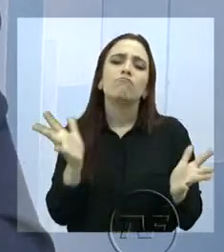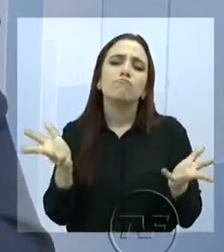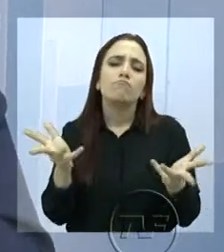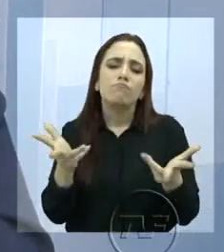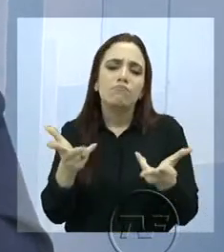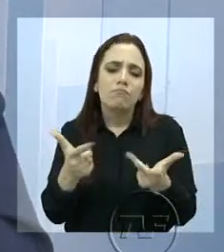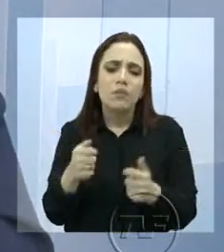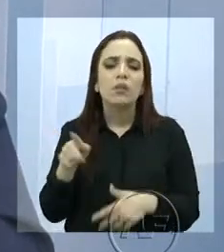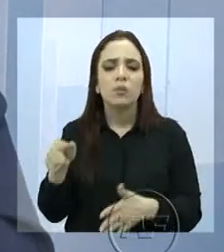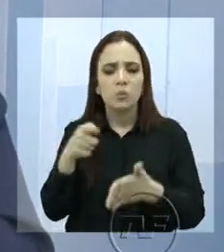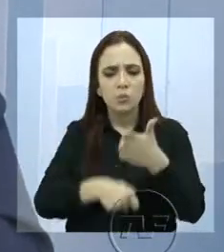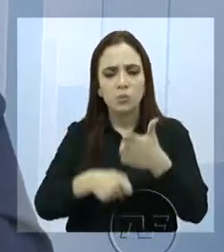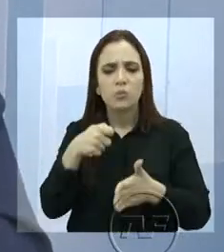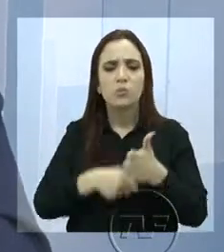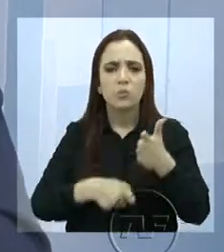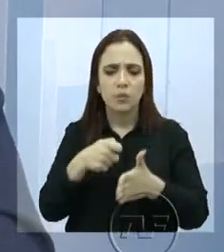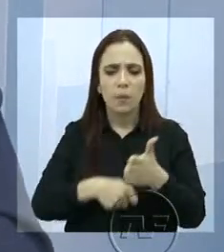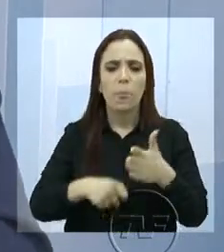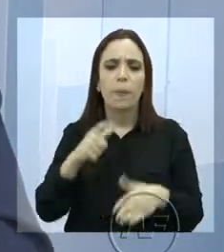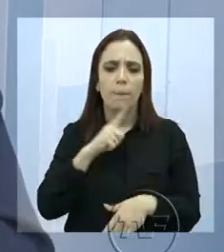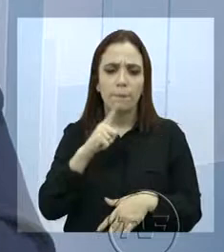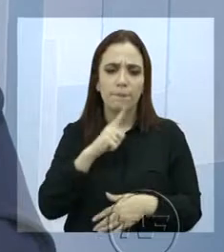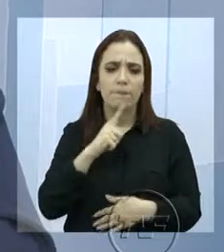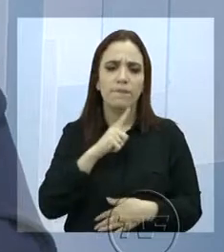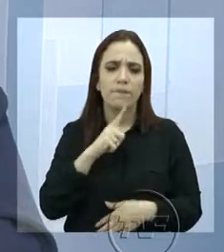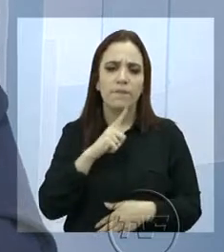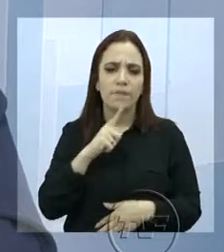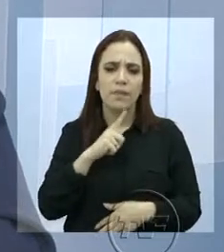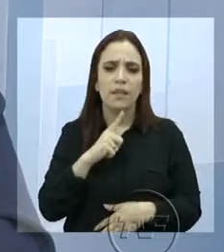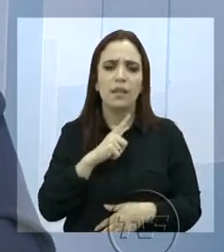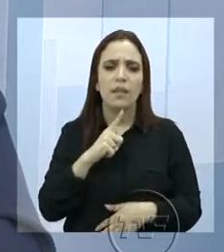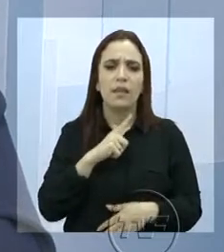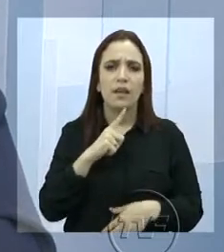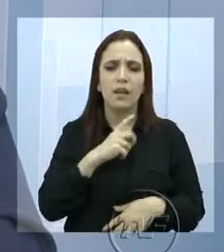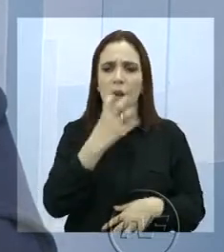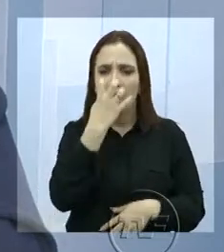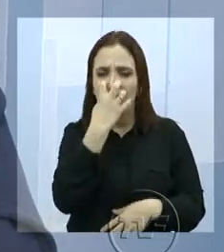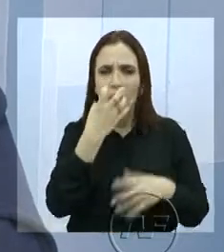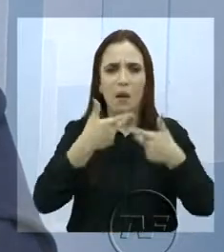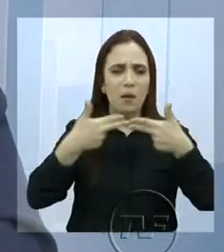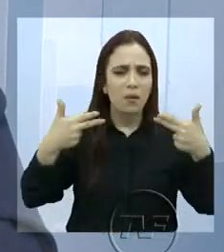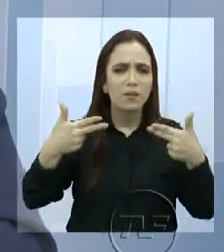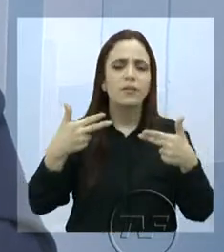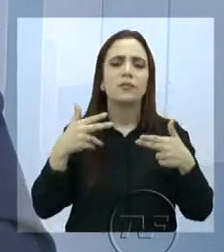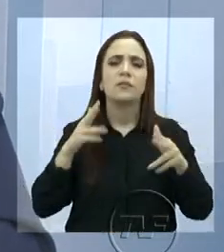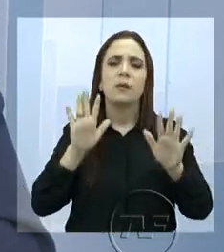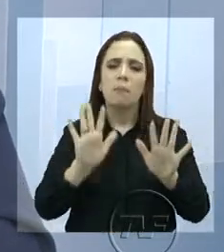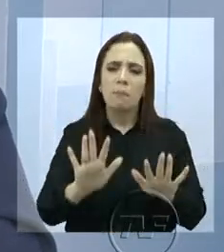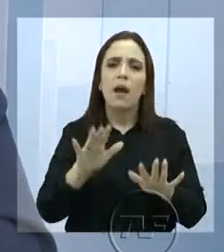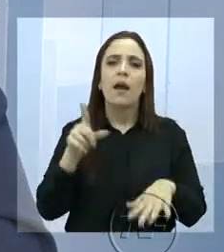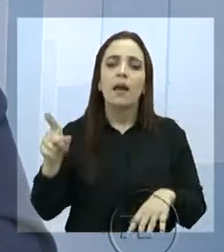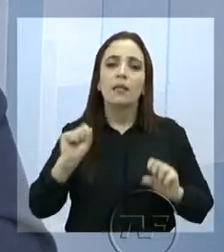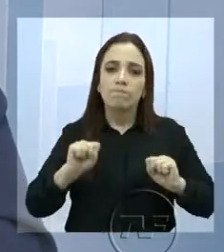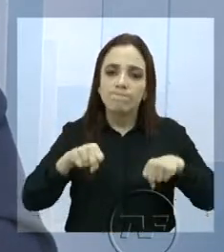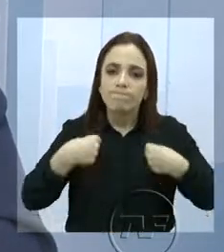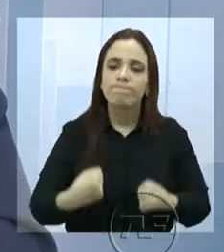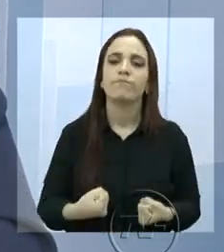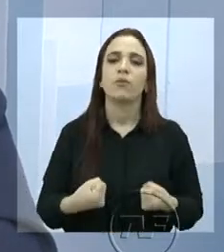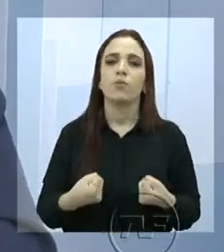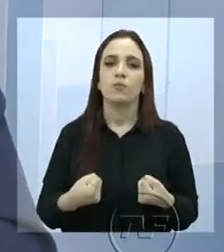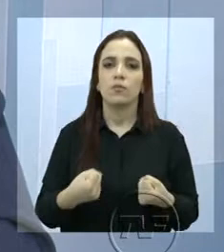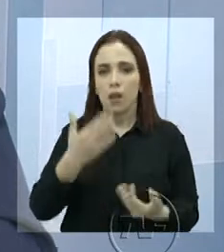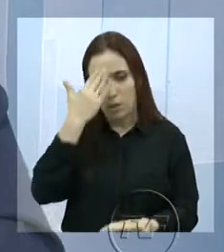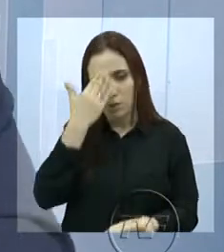aí numa luta para se manter vivo, com aparelhos e tudo, mas sempre com muita disposição. Então, essa é